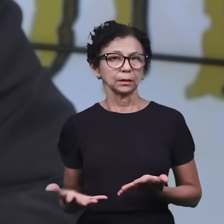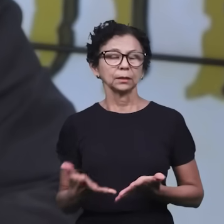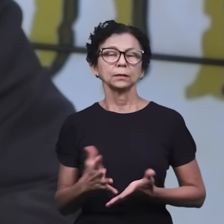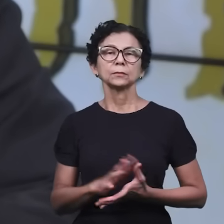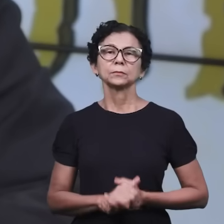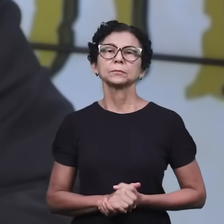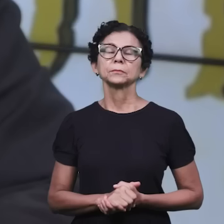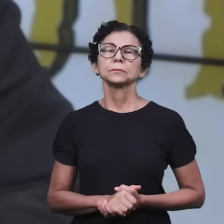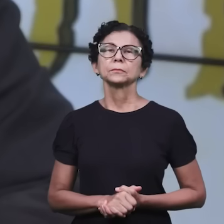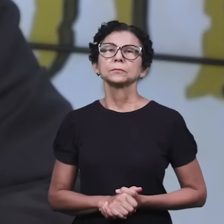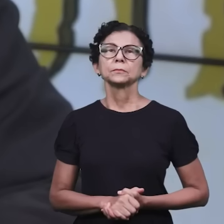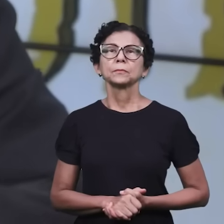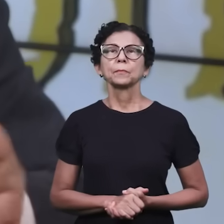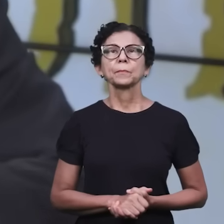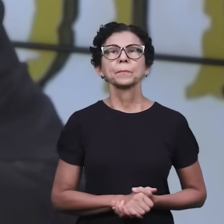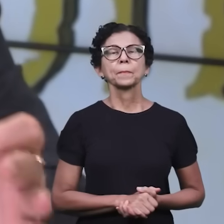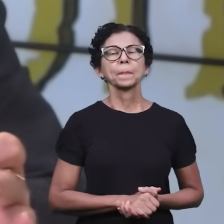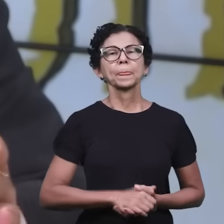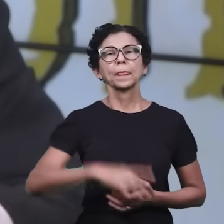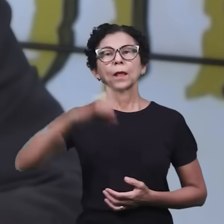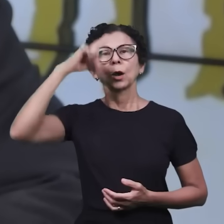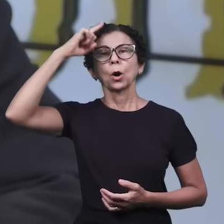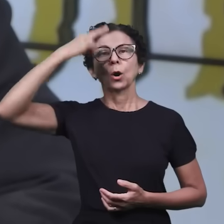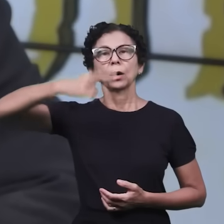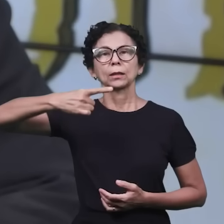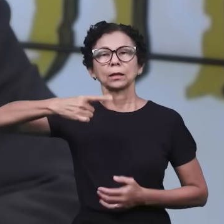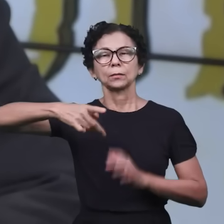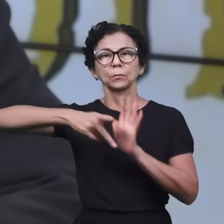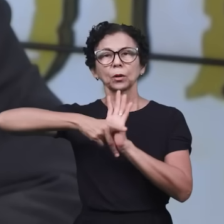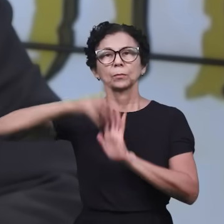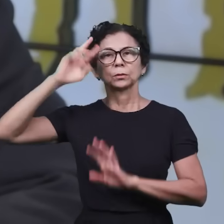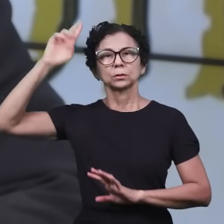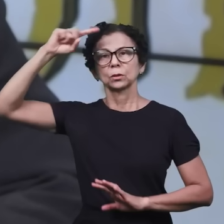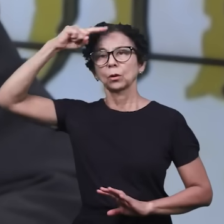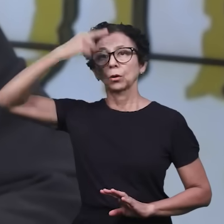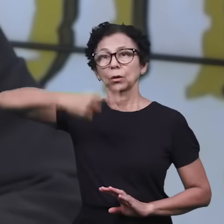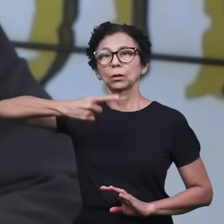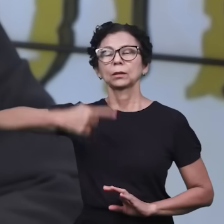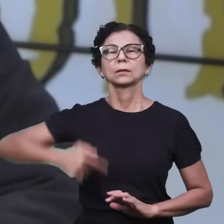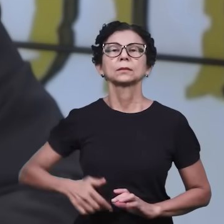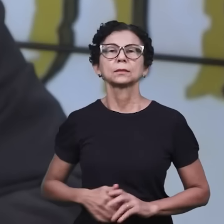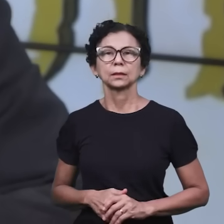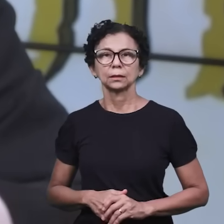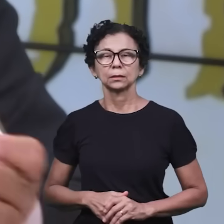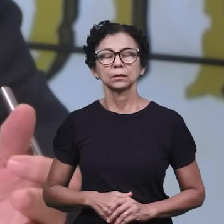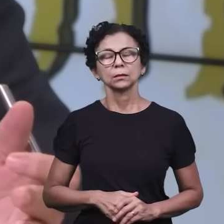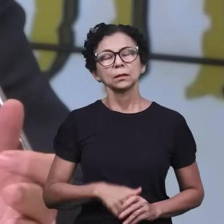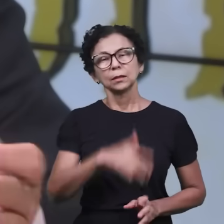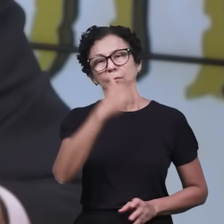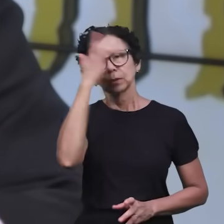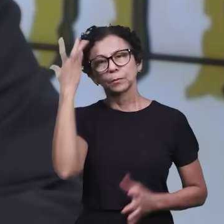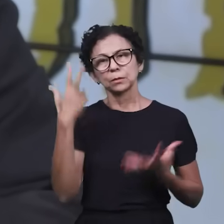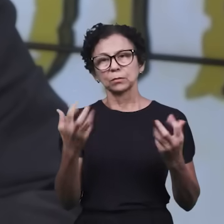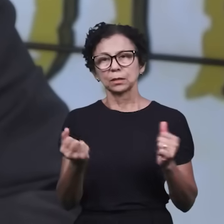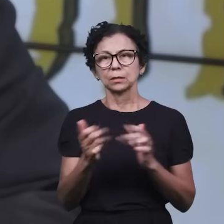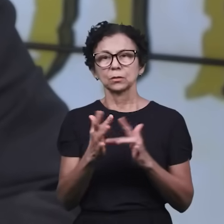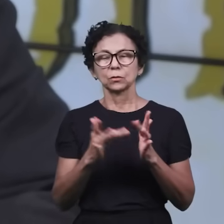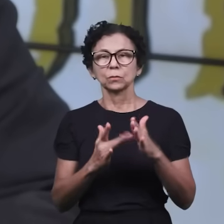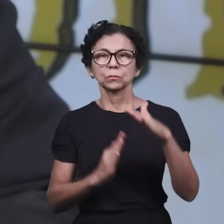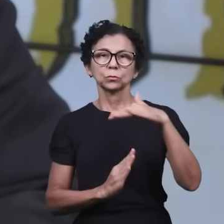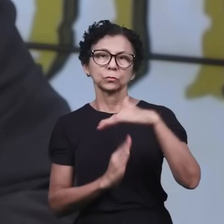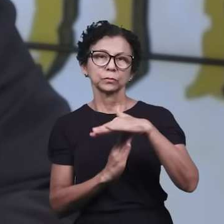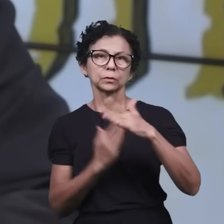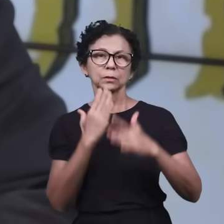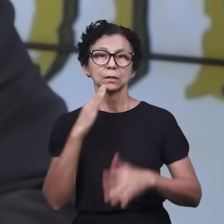o pastor, né? Isso é muito, às vezes as pessoas fazem confusão com relação a isso. E o batismo com o Espírito Santo, quem batiza é o próprio Senhor Jesus,